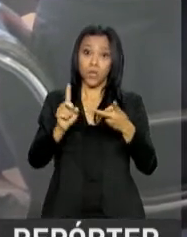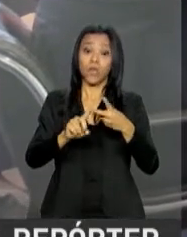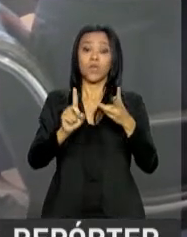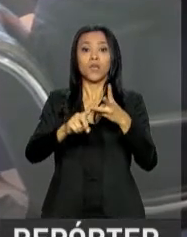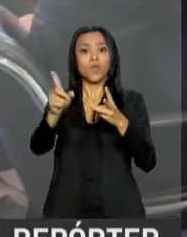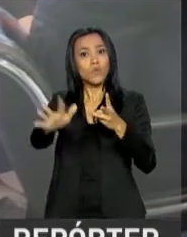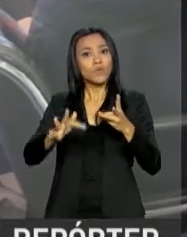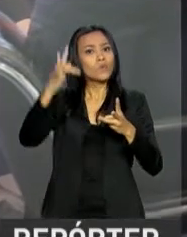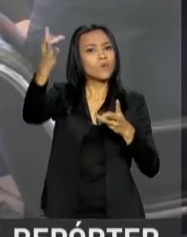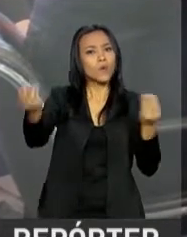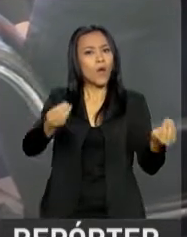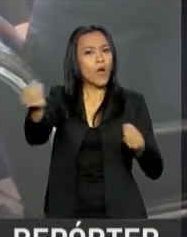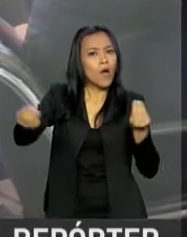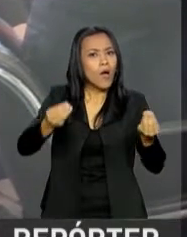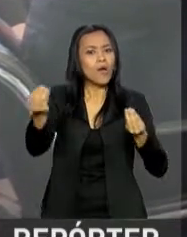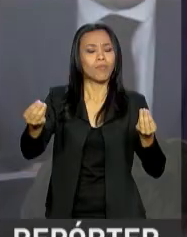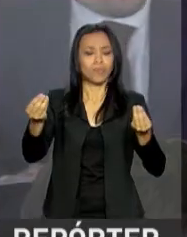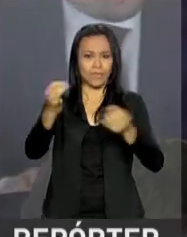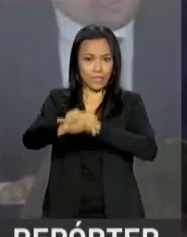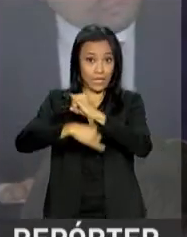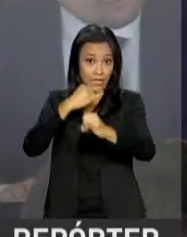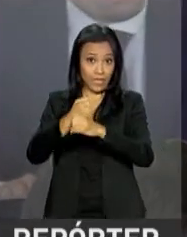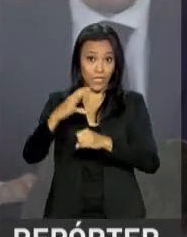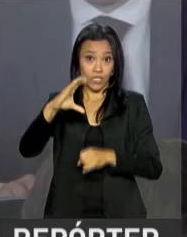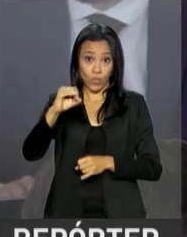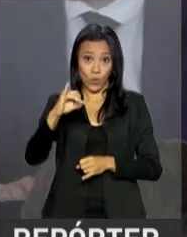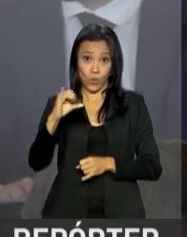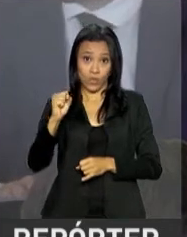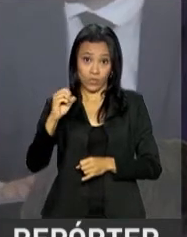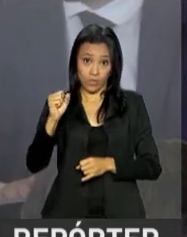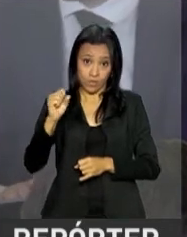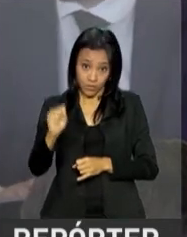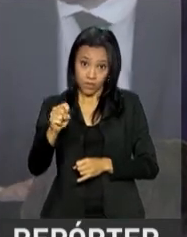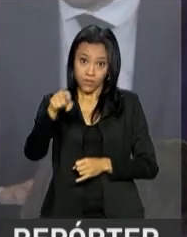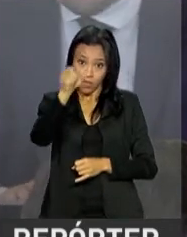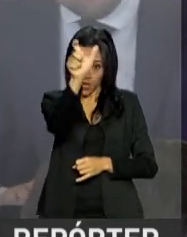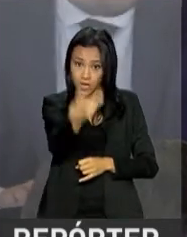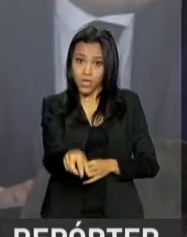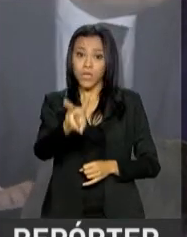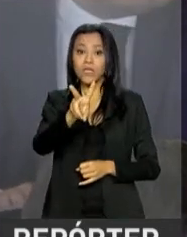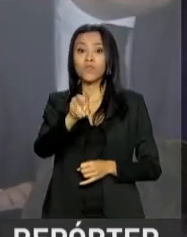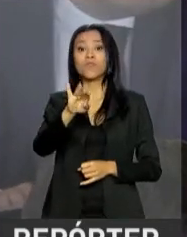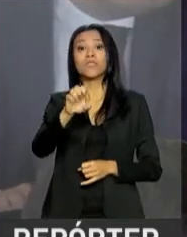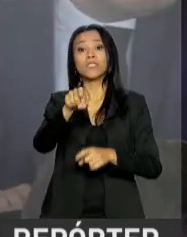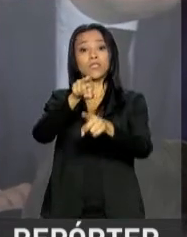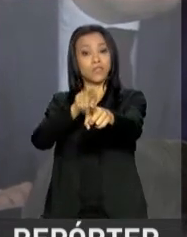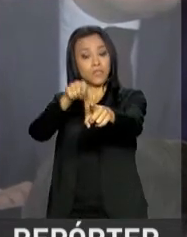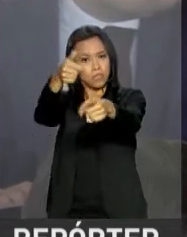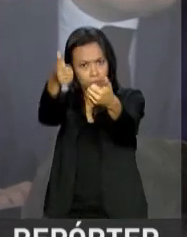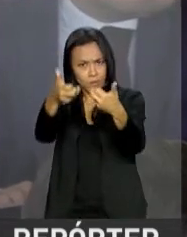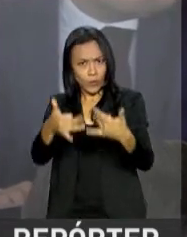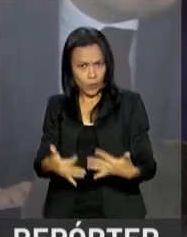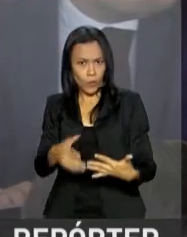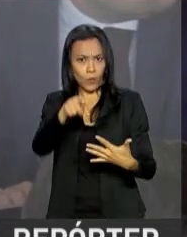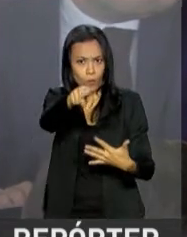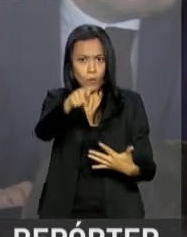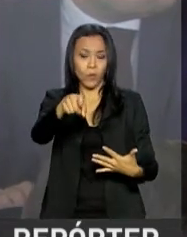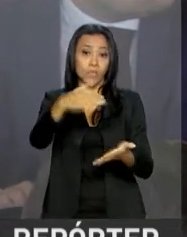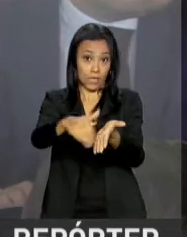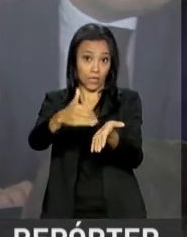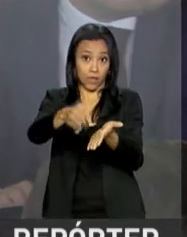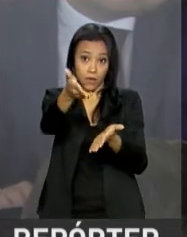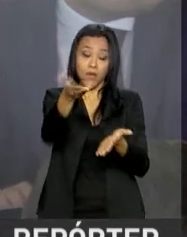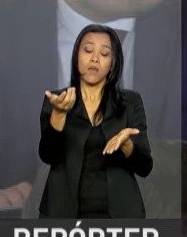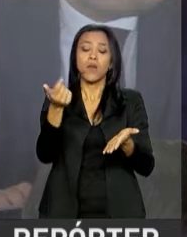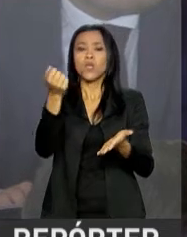futuro da internet das coisas o vice secretário do departamento de estado norte-americano afirmou que brasil e estados unidos